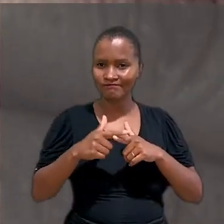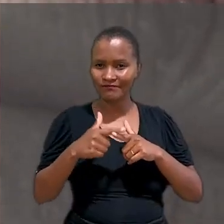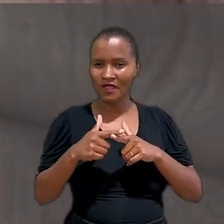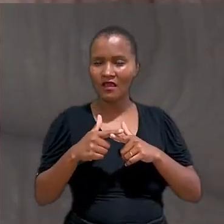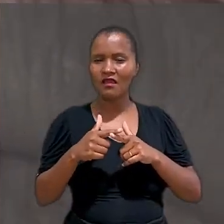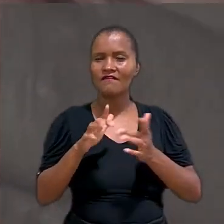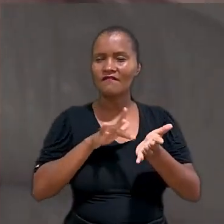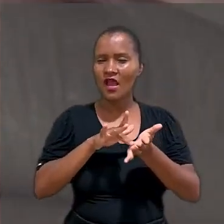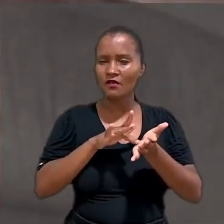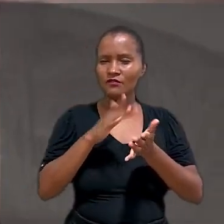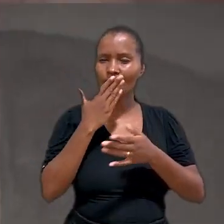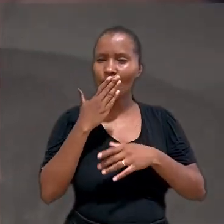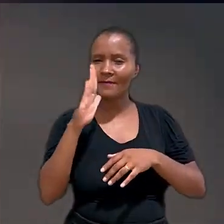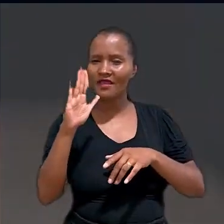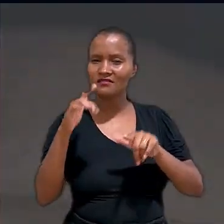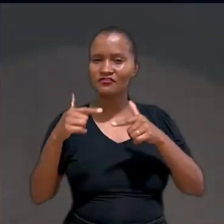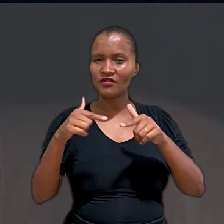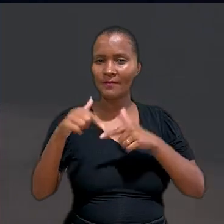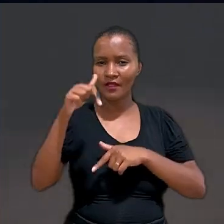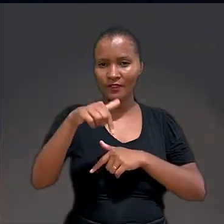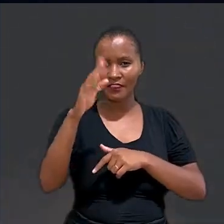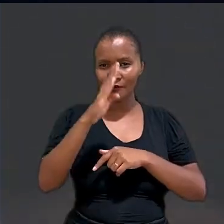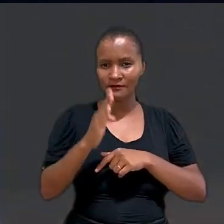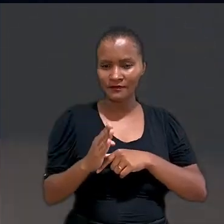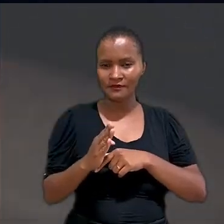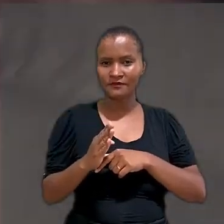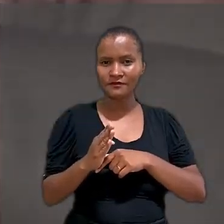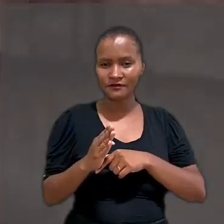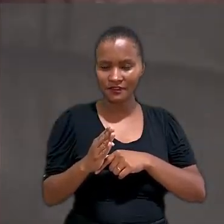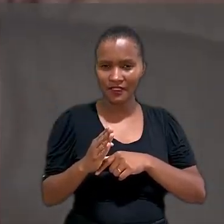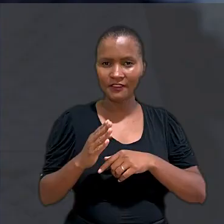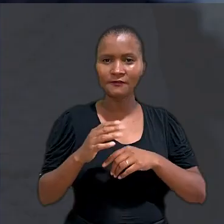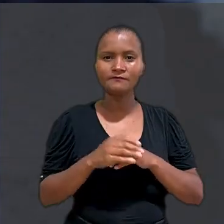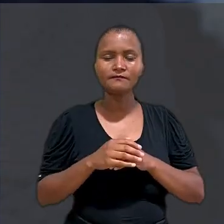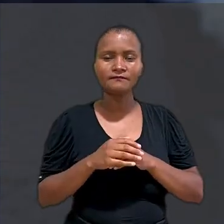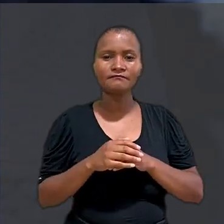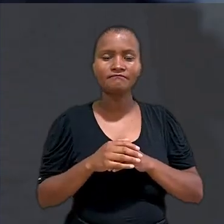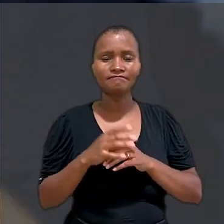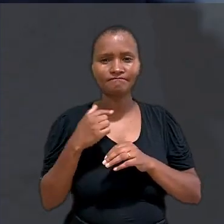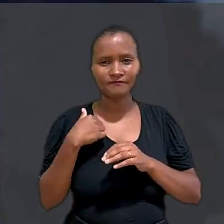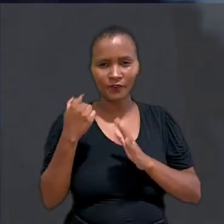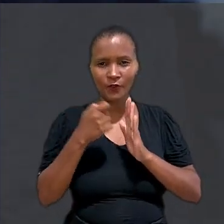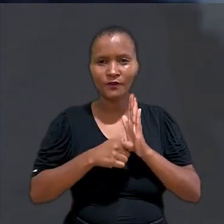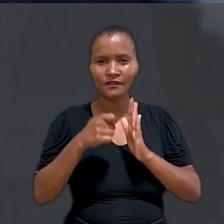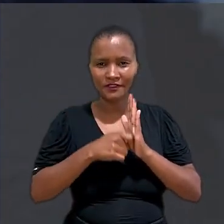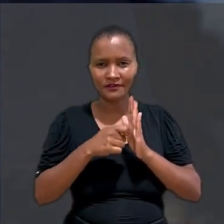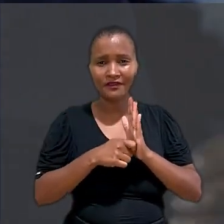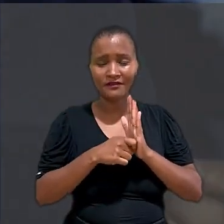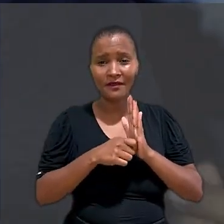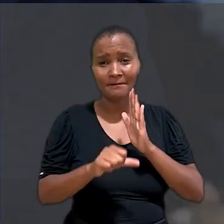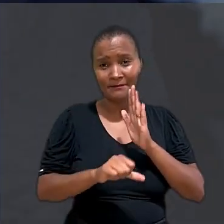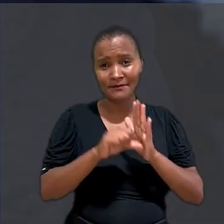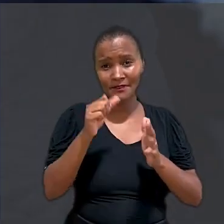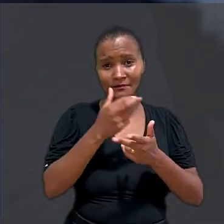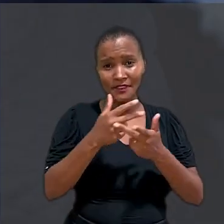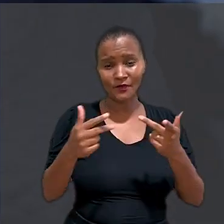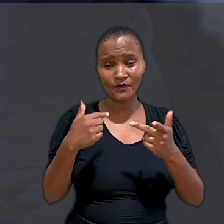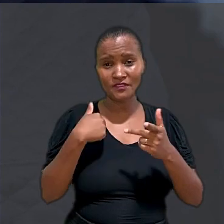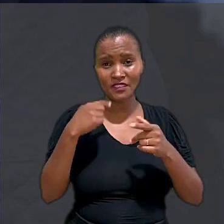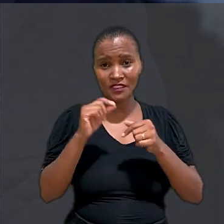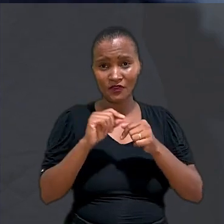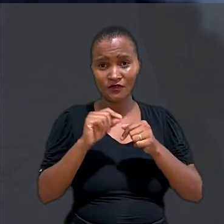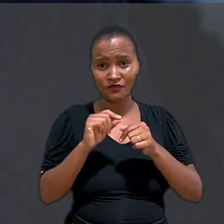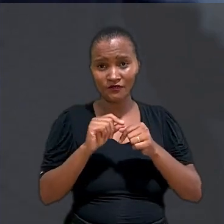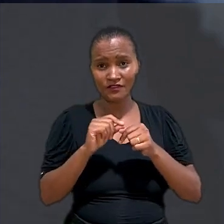viu entrelaçada a falsas promessas de trabalho no Brasil. E a uma idade eu tentei e